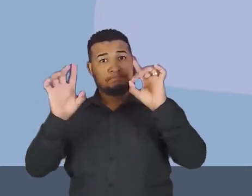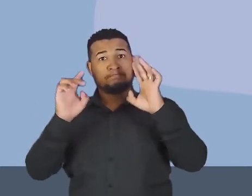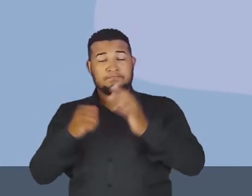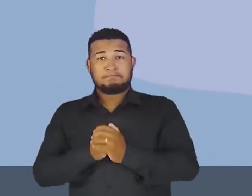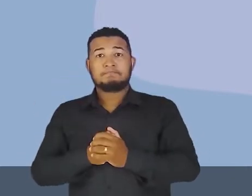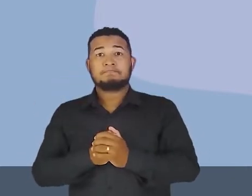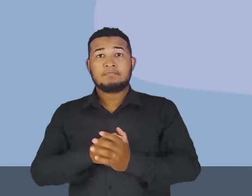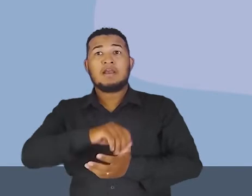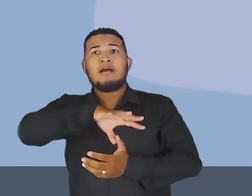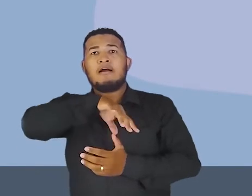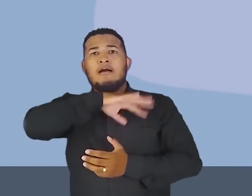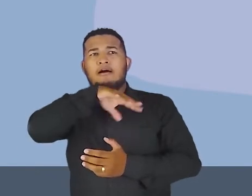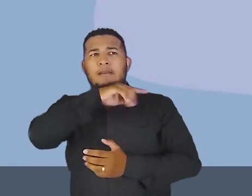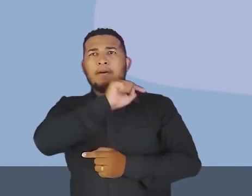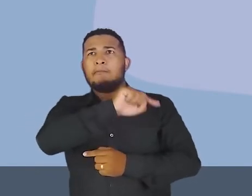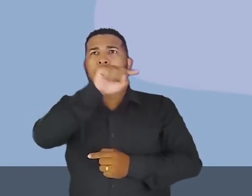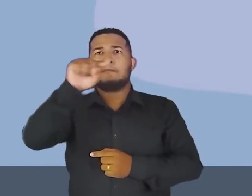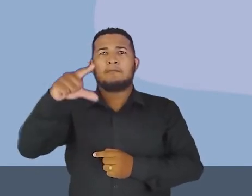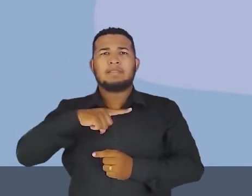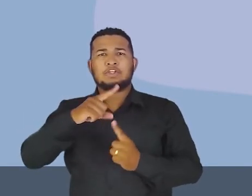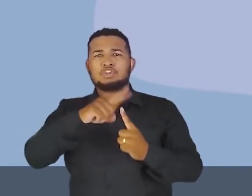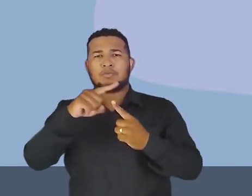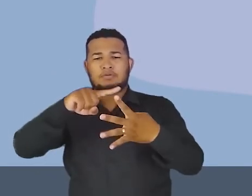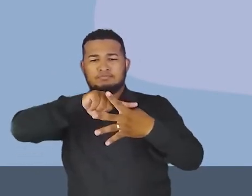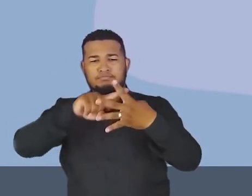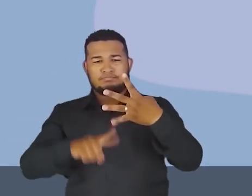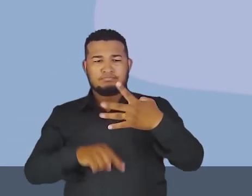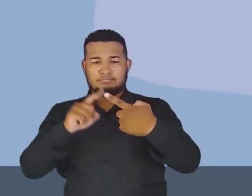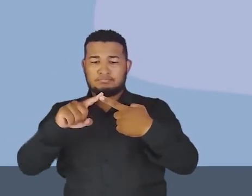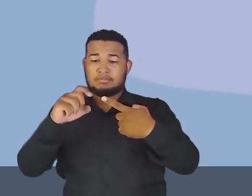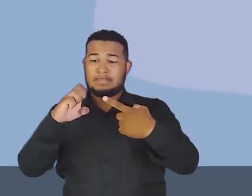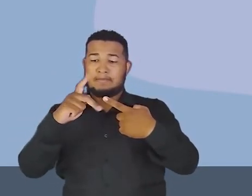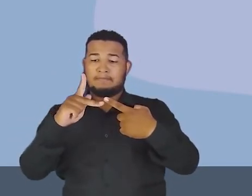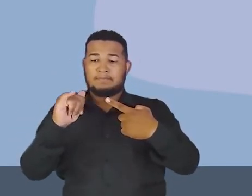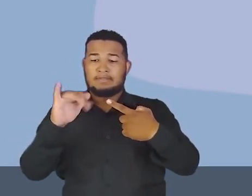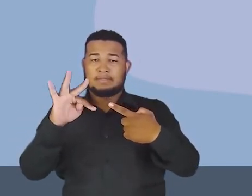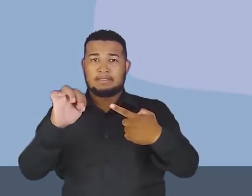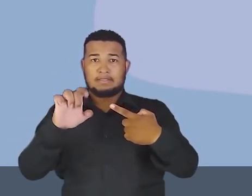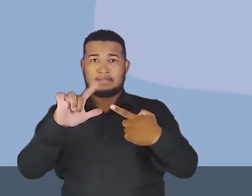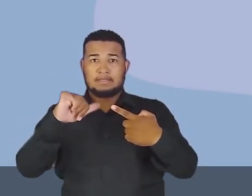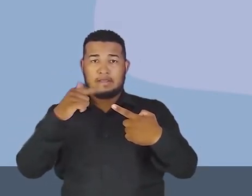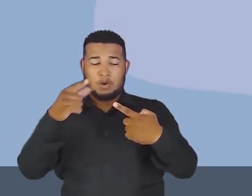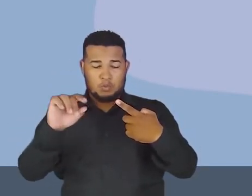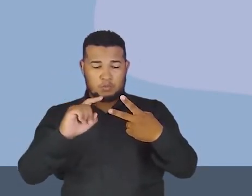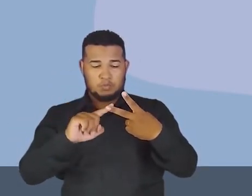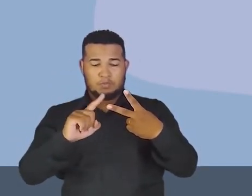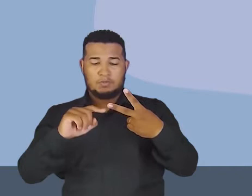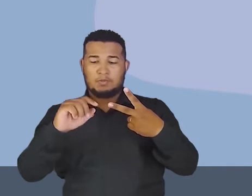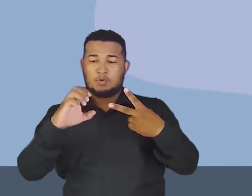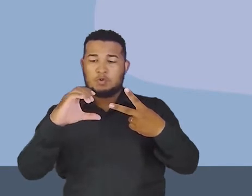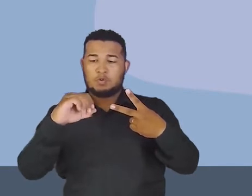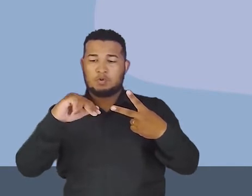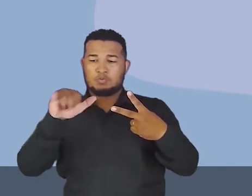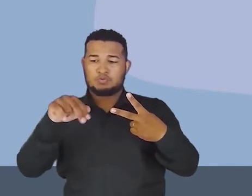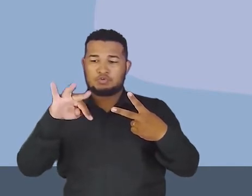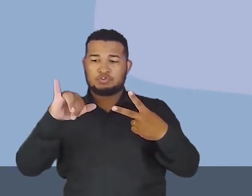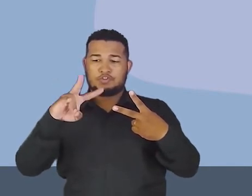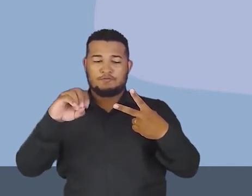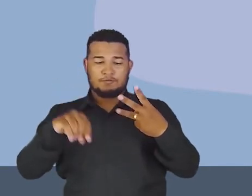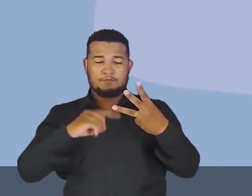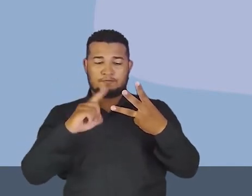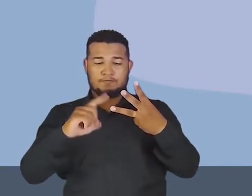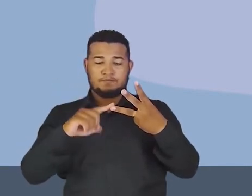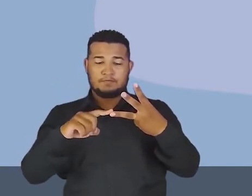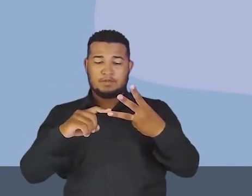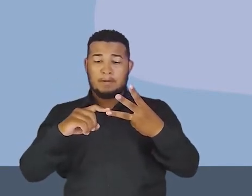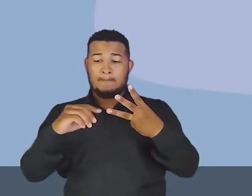eles são formados por 4 tipos de tecidos, que é conhecido como tecido epitelial, tecido conjuntivo, muscular e